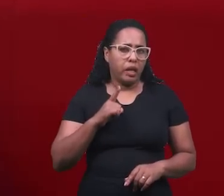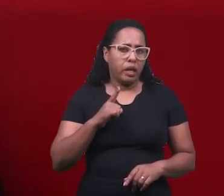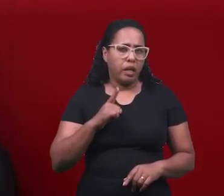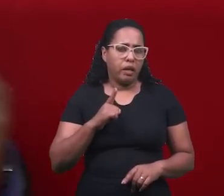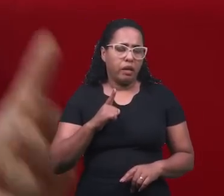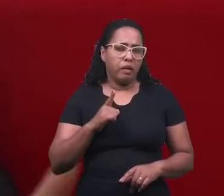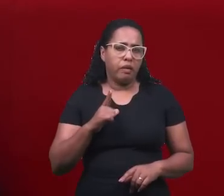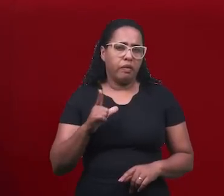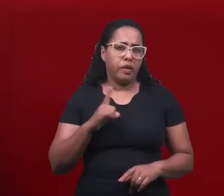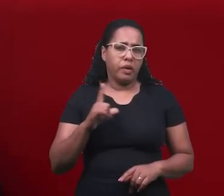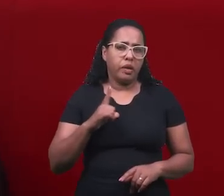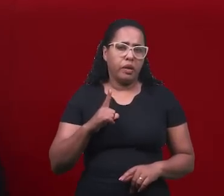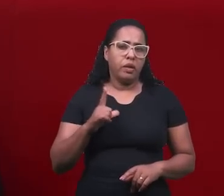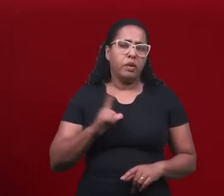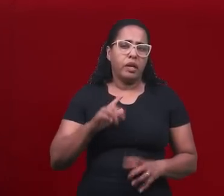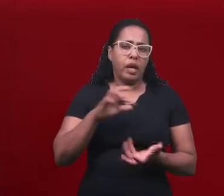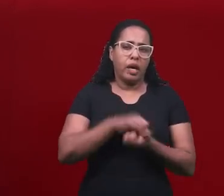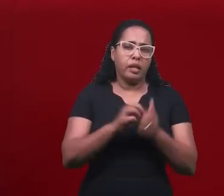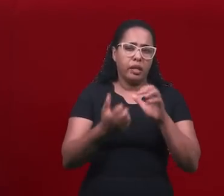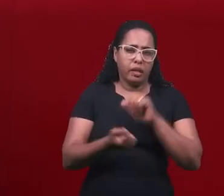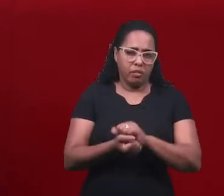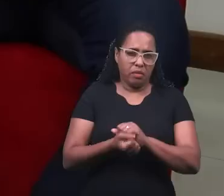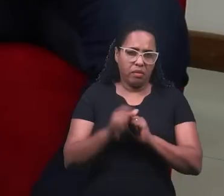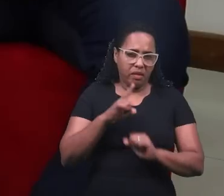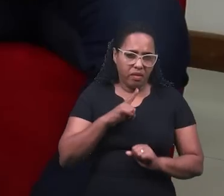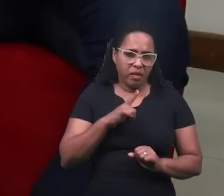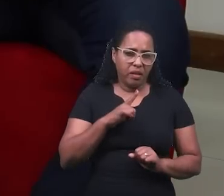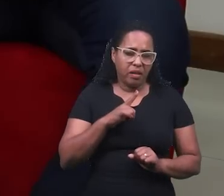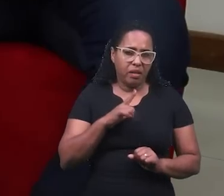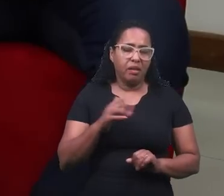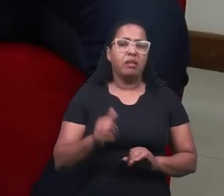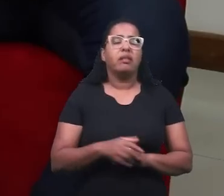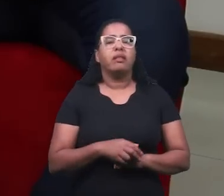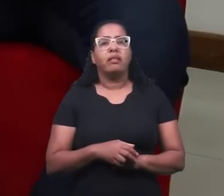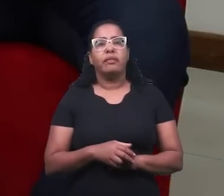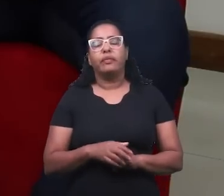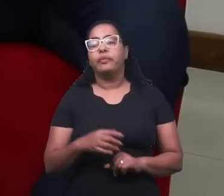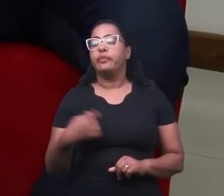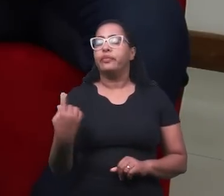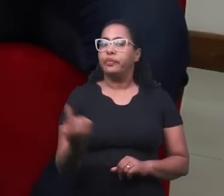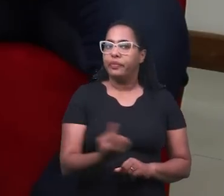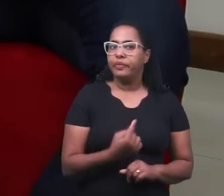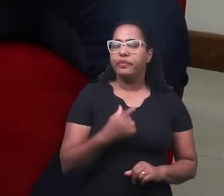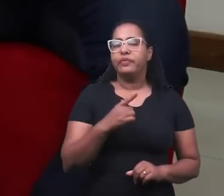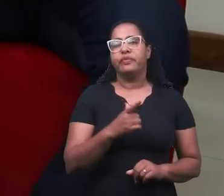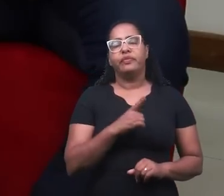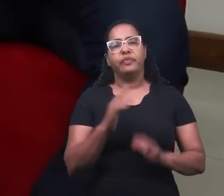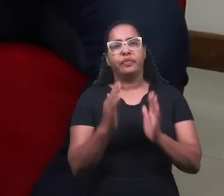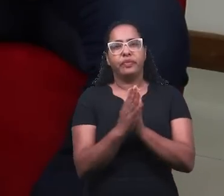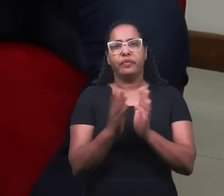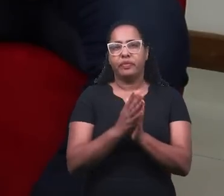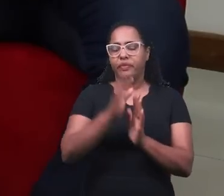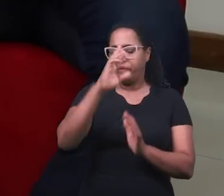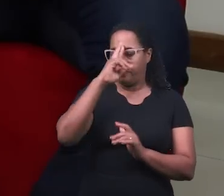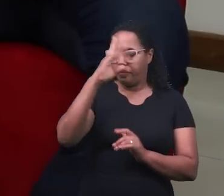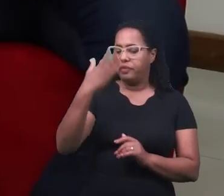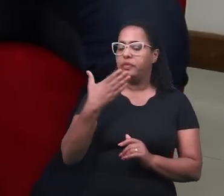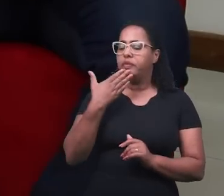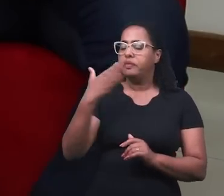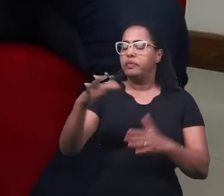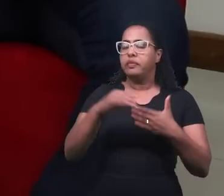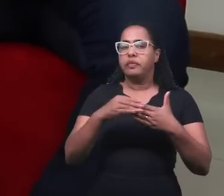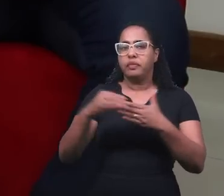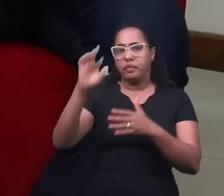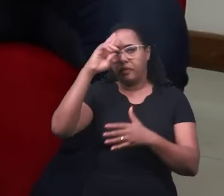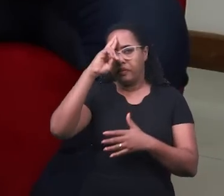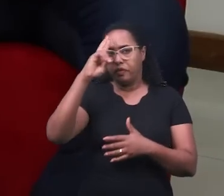necessidade maior de adaptação, de adequação? Nós temos buscado, Senhor, essa direção